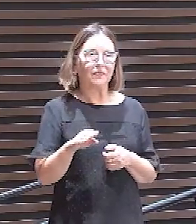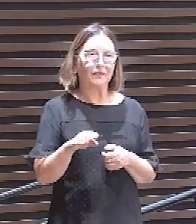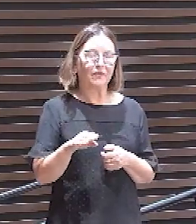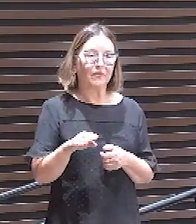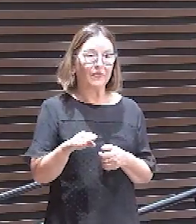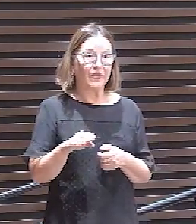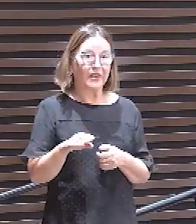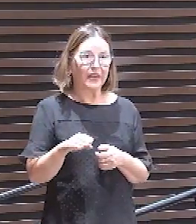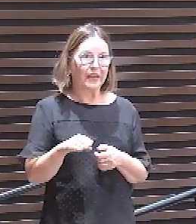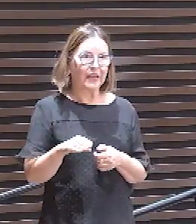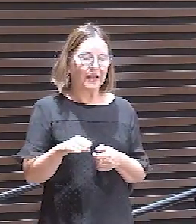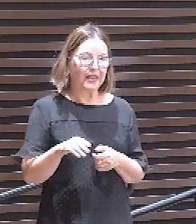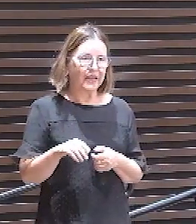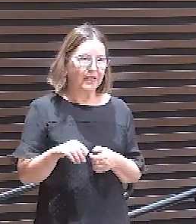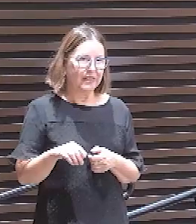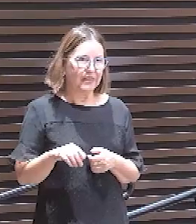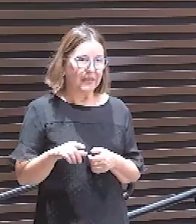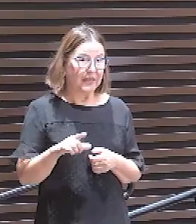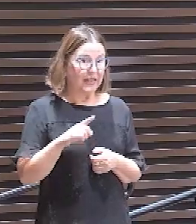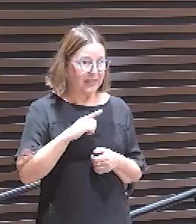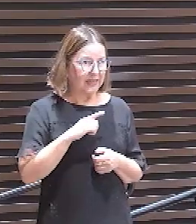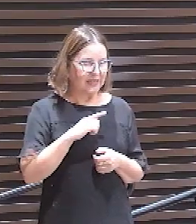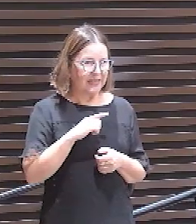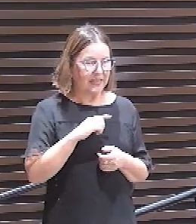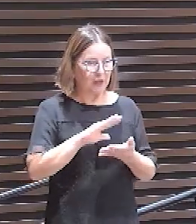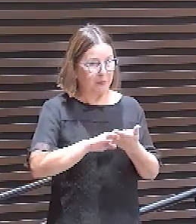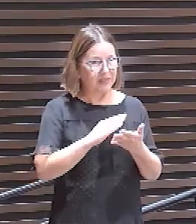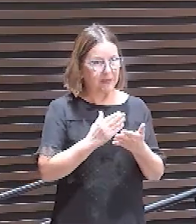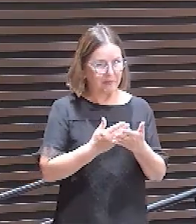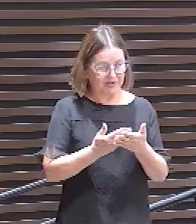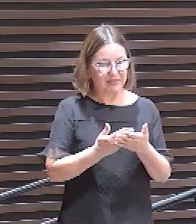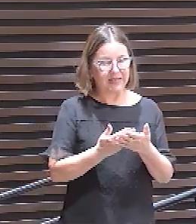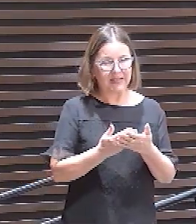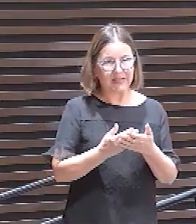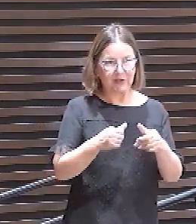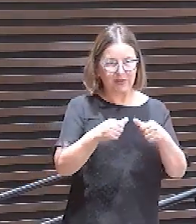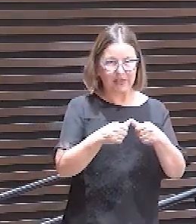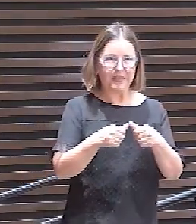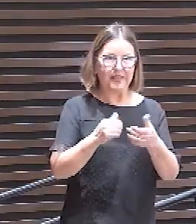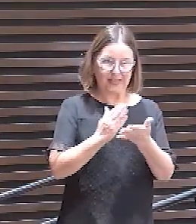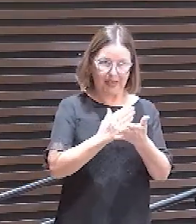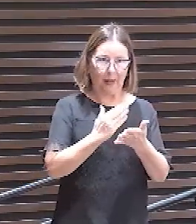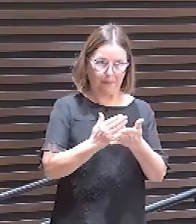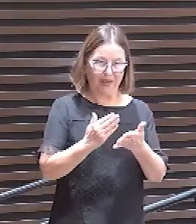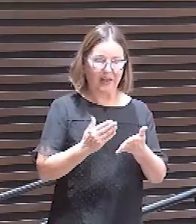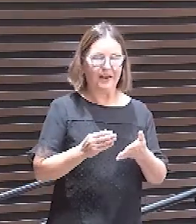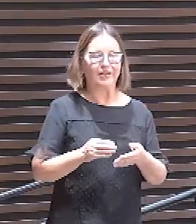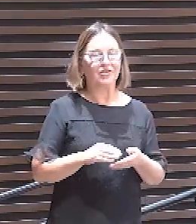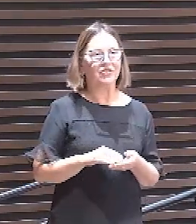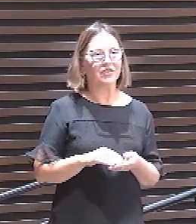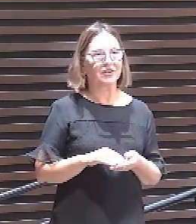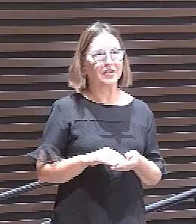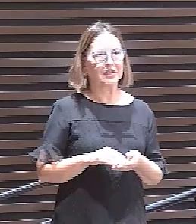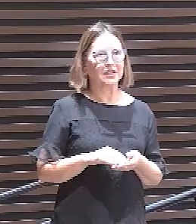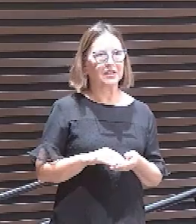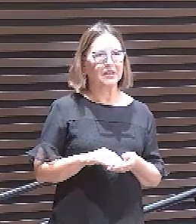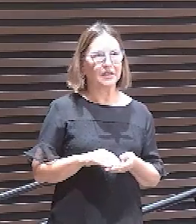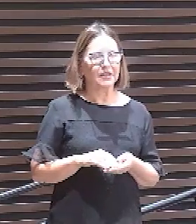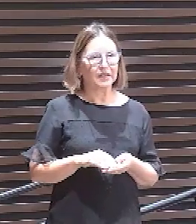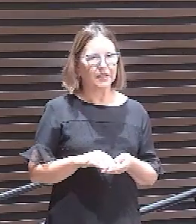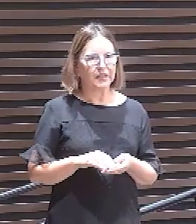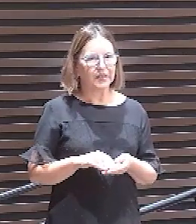faço, e não faço sozinho, eu faço com a W. Pink e com alguns outros pregadores